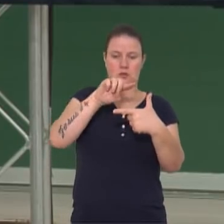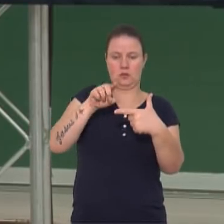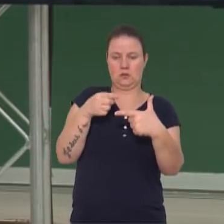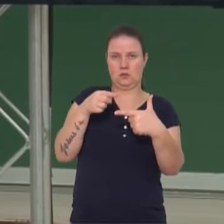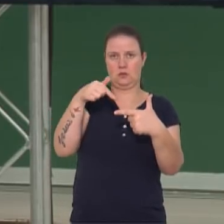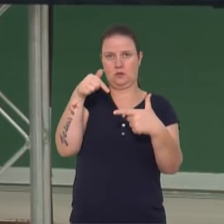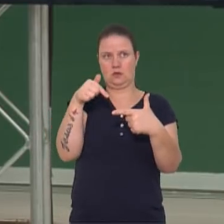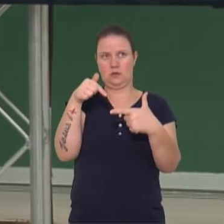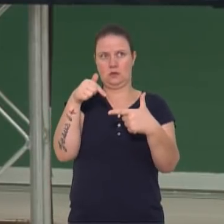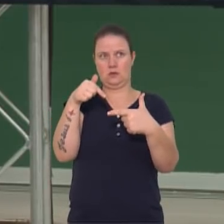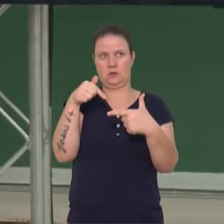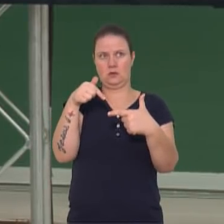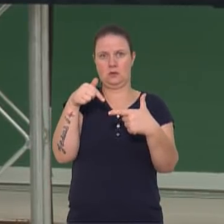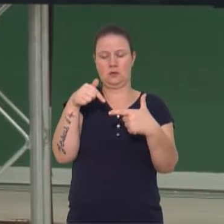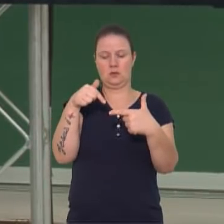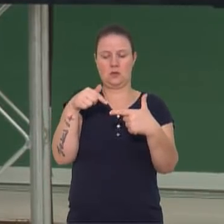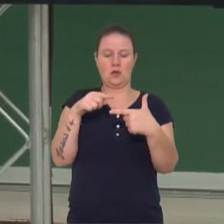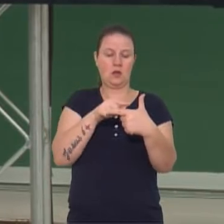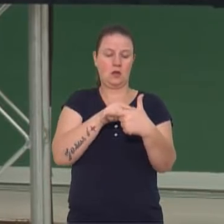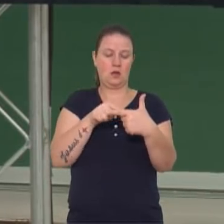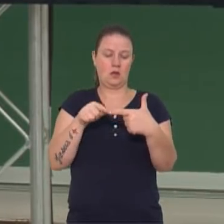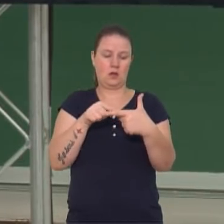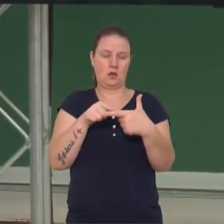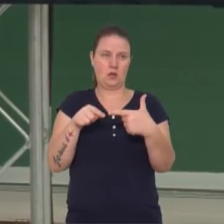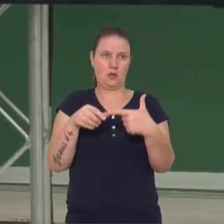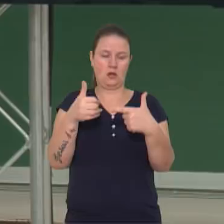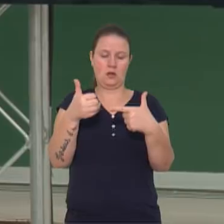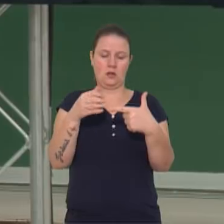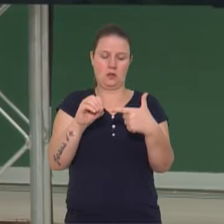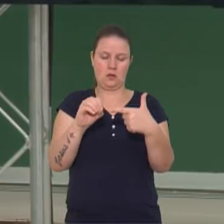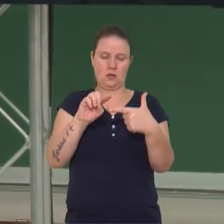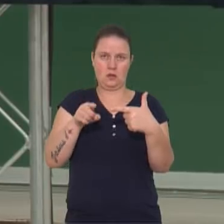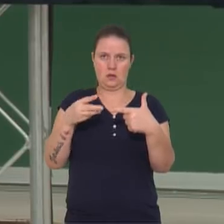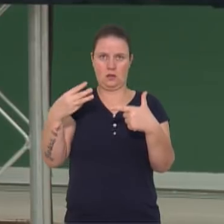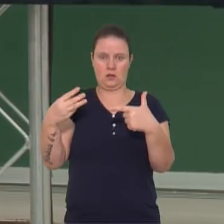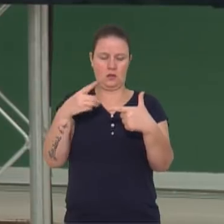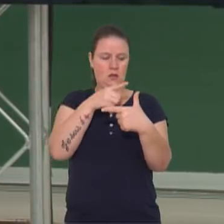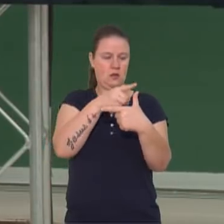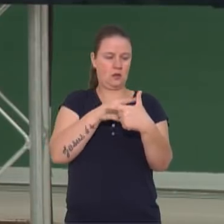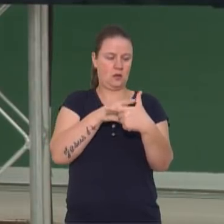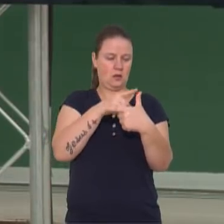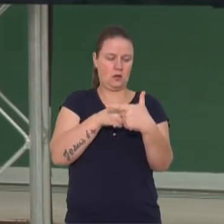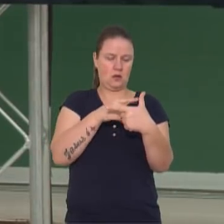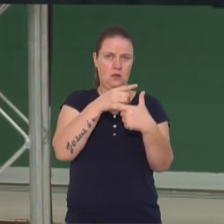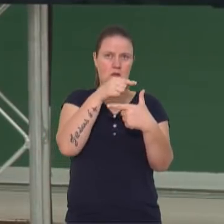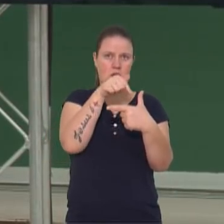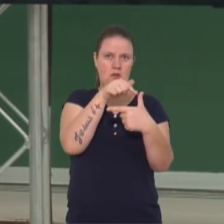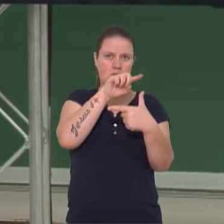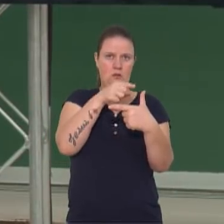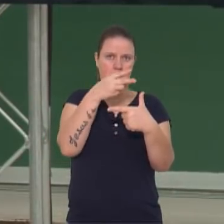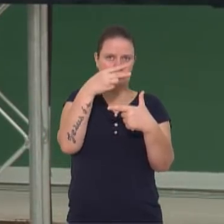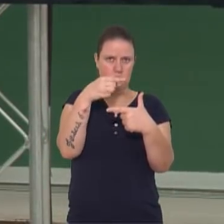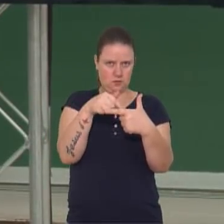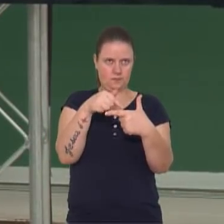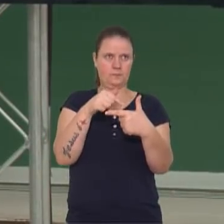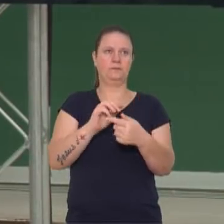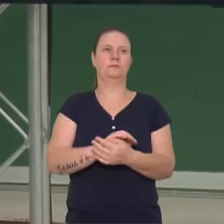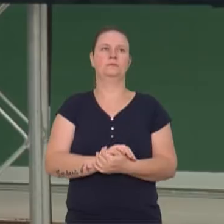centímetros e 10,3 centímetros, ou seja, comprimento 10,3, largura